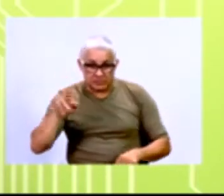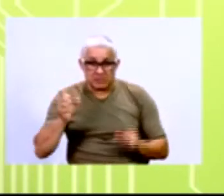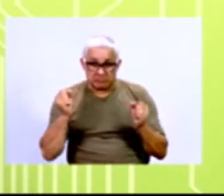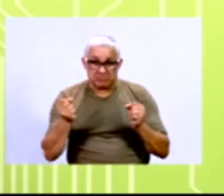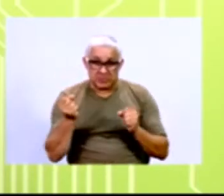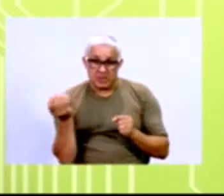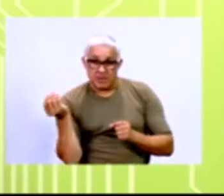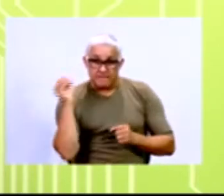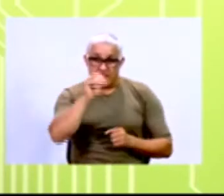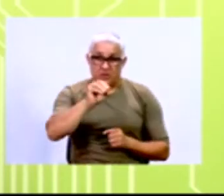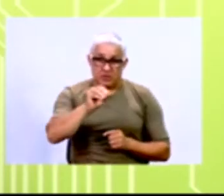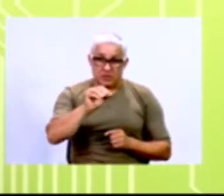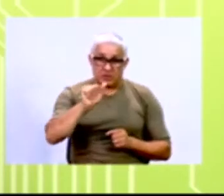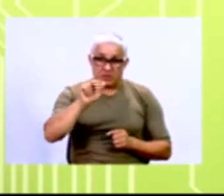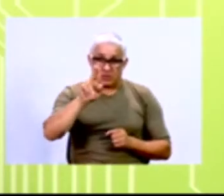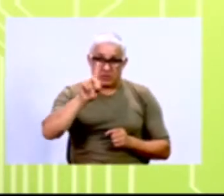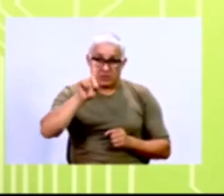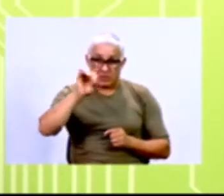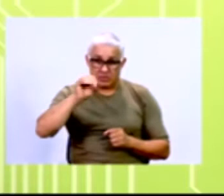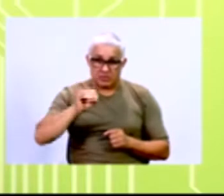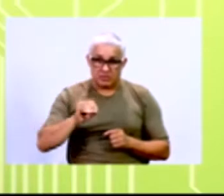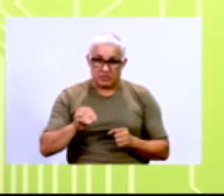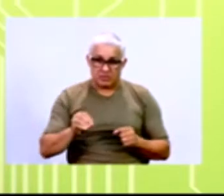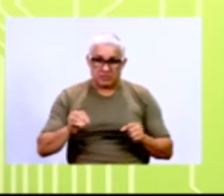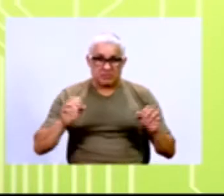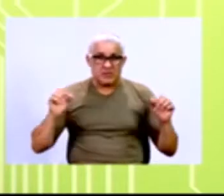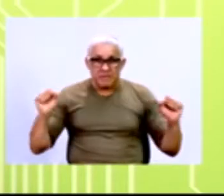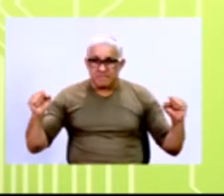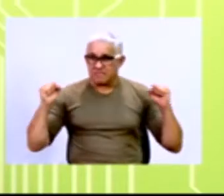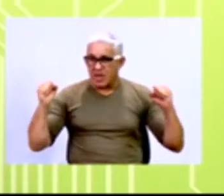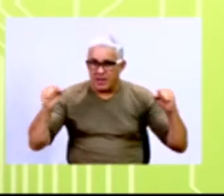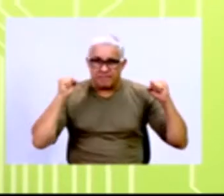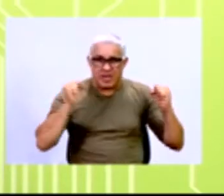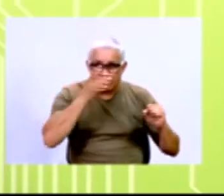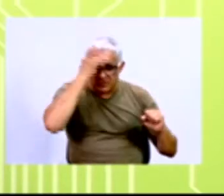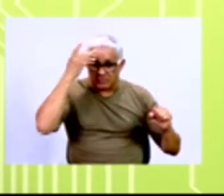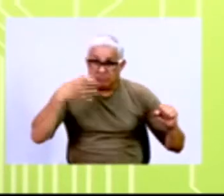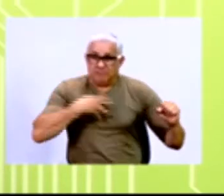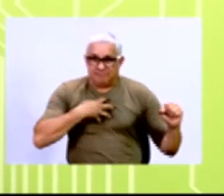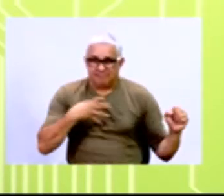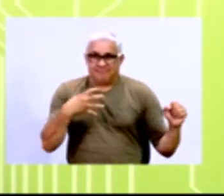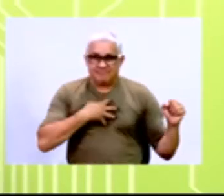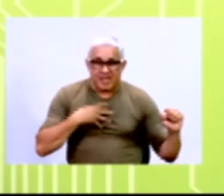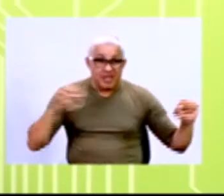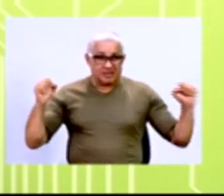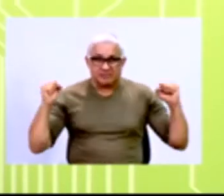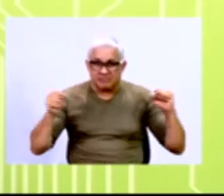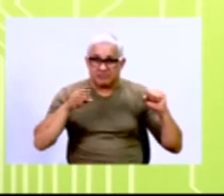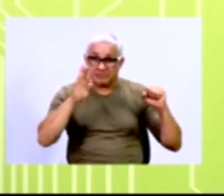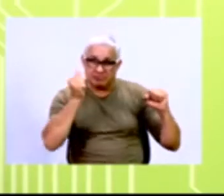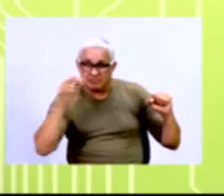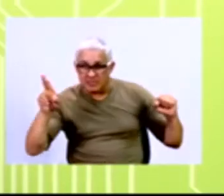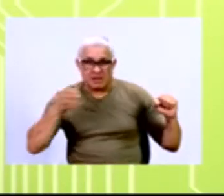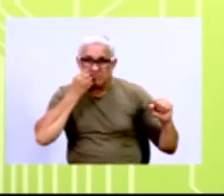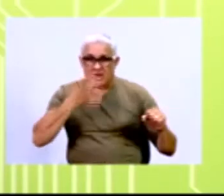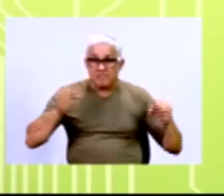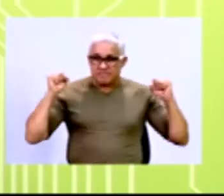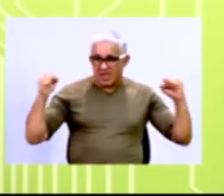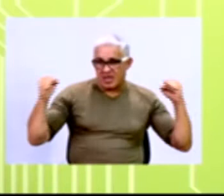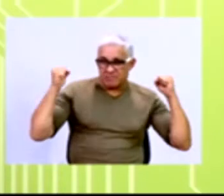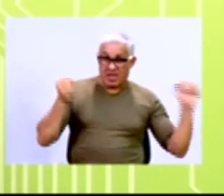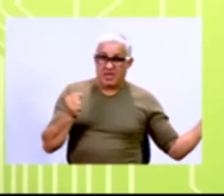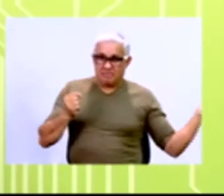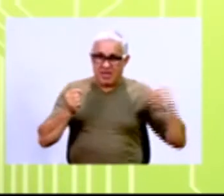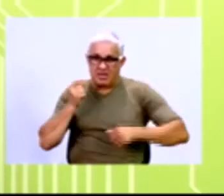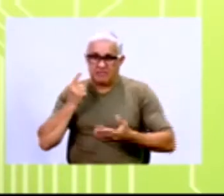arquivo de áudio de fundo, né? Uma música bem animada, que é para a galera já se sentir animada de ir para aquele bar, ir para aquela balada. Ou então eu